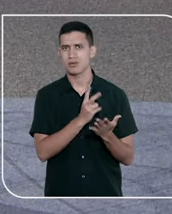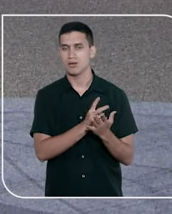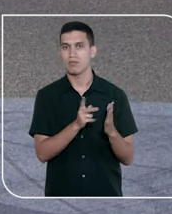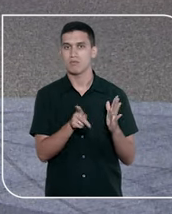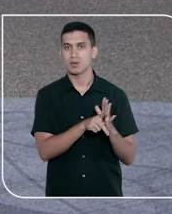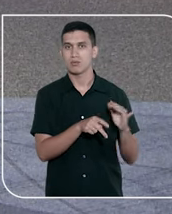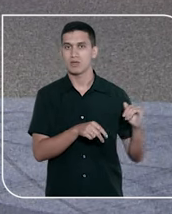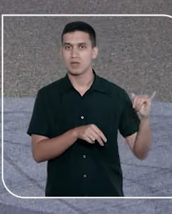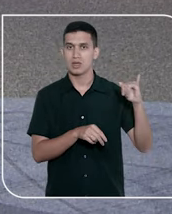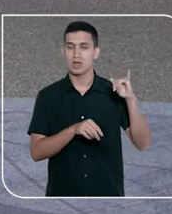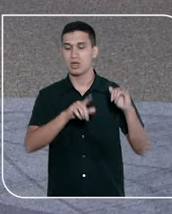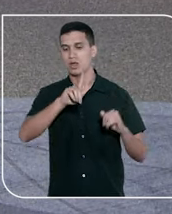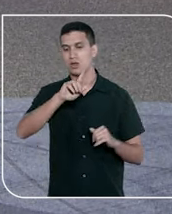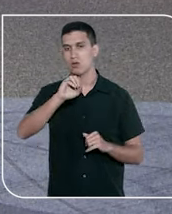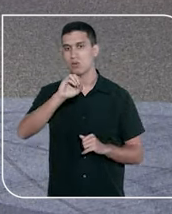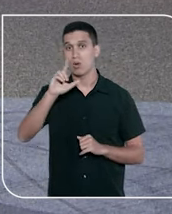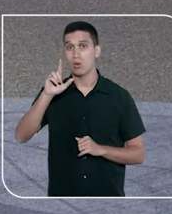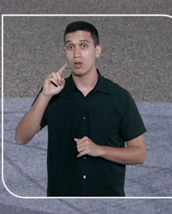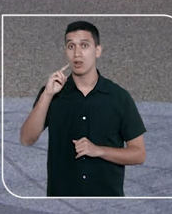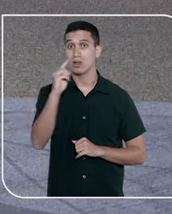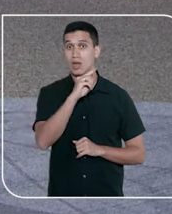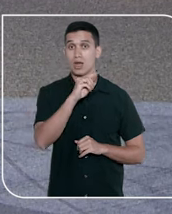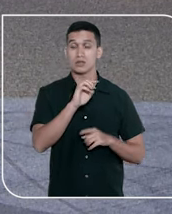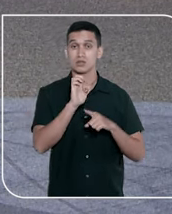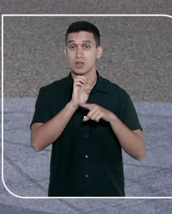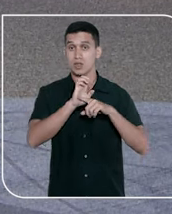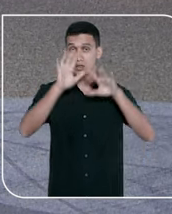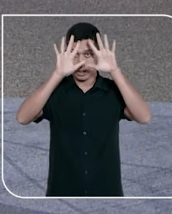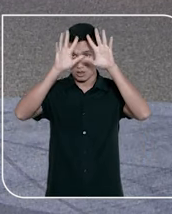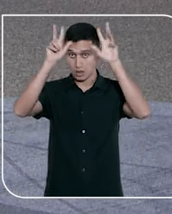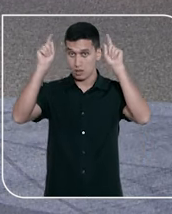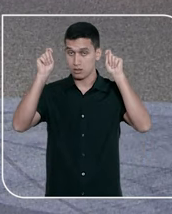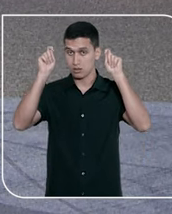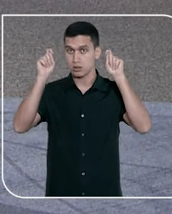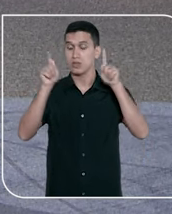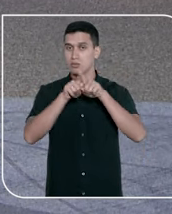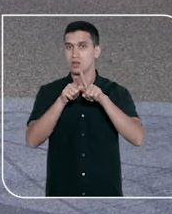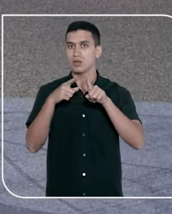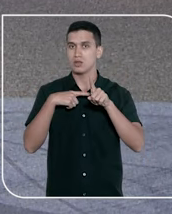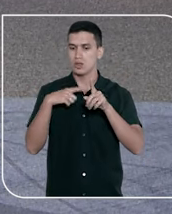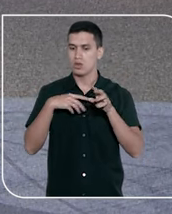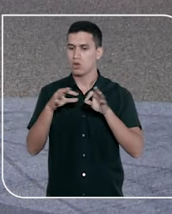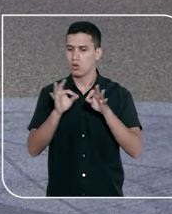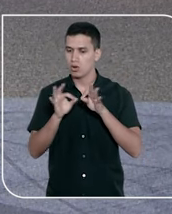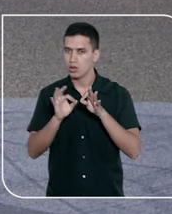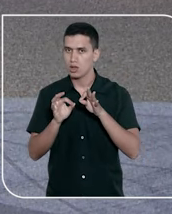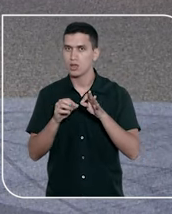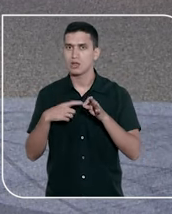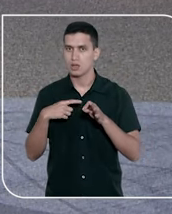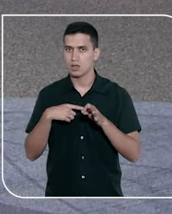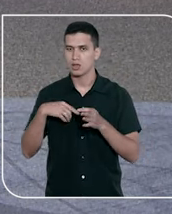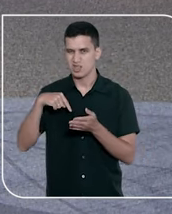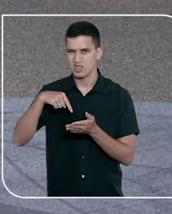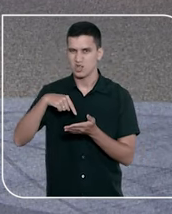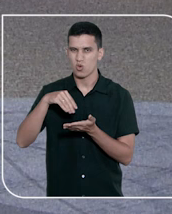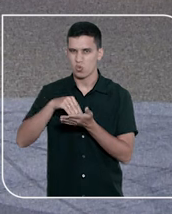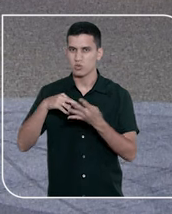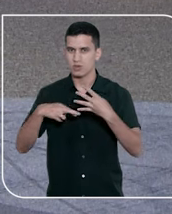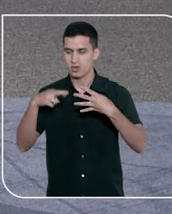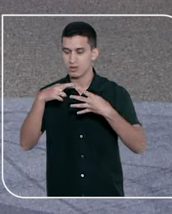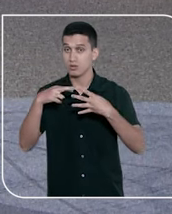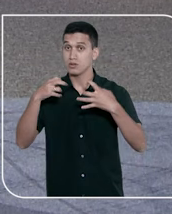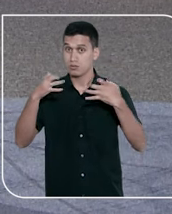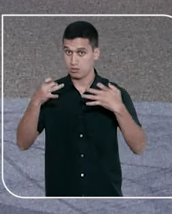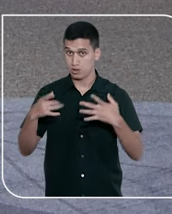Gol, lá no Acre. É um tema, inclusive, destacado no programa Último Recurso, que é um produto desenvolvido aqui pela Secretaria de Comunicação do STJ e